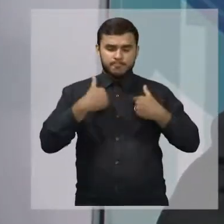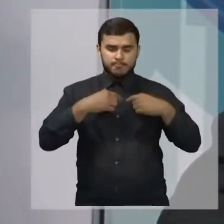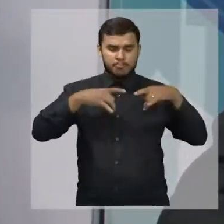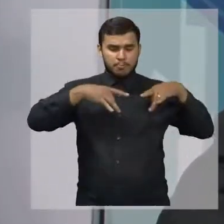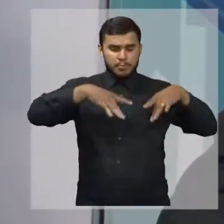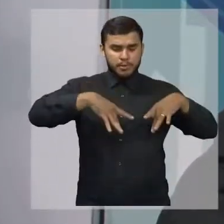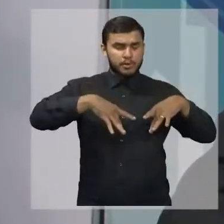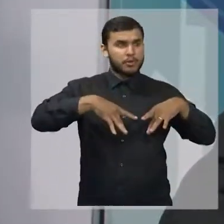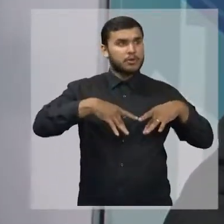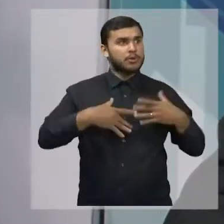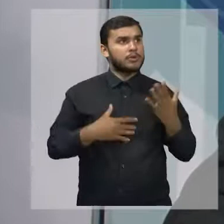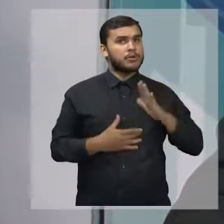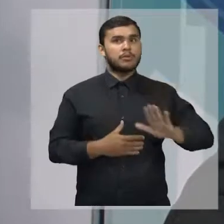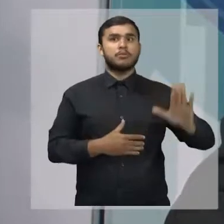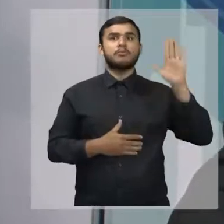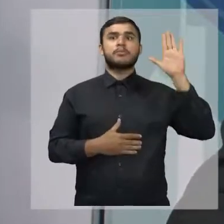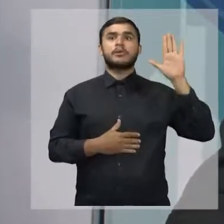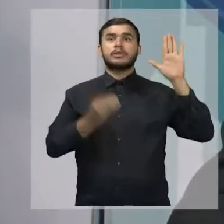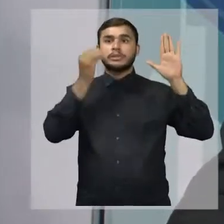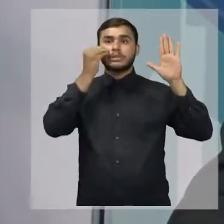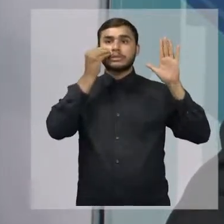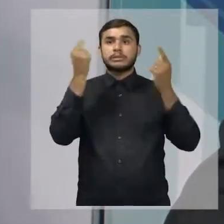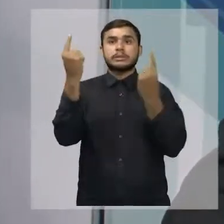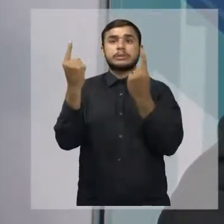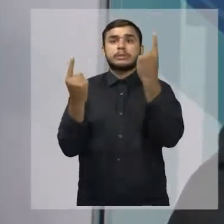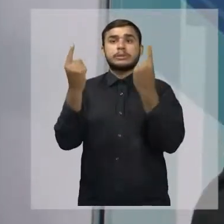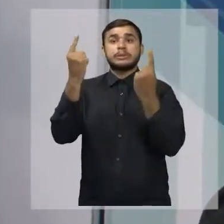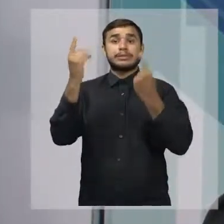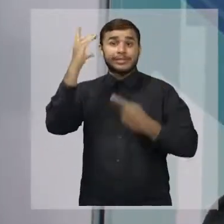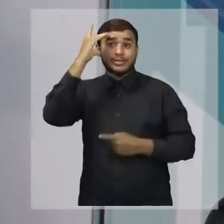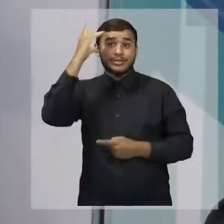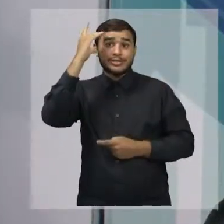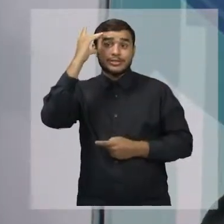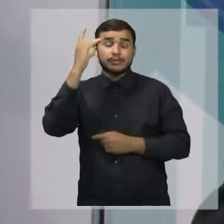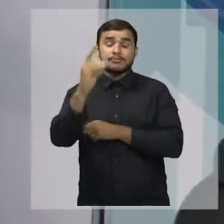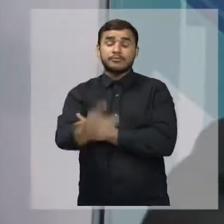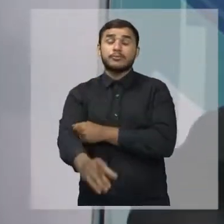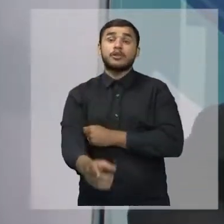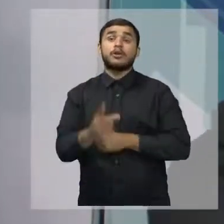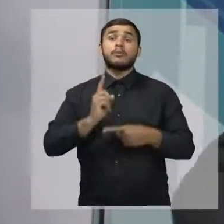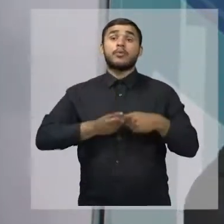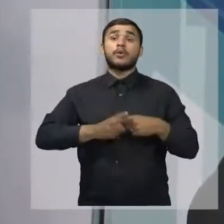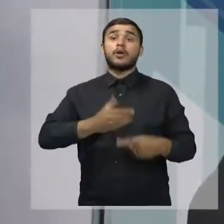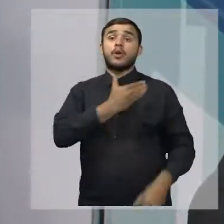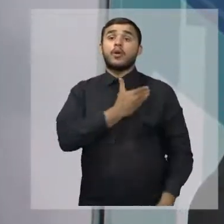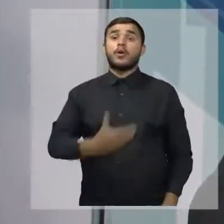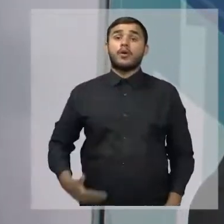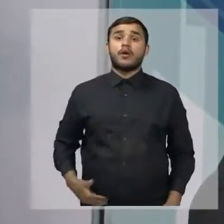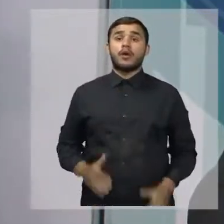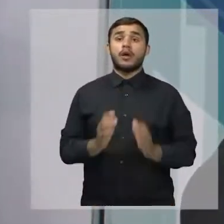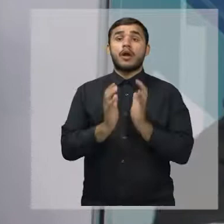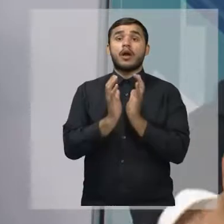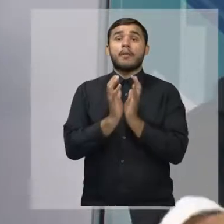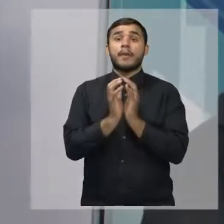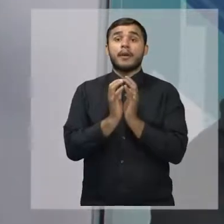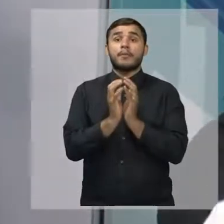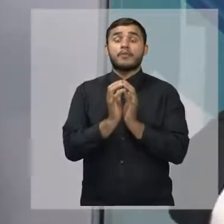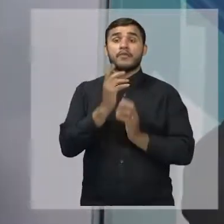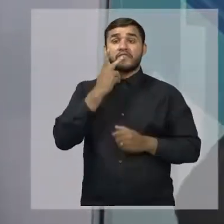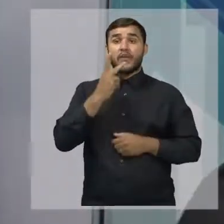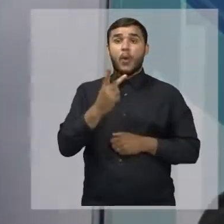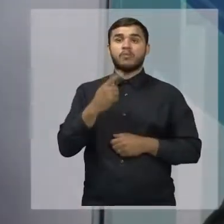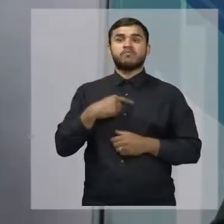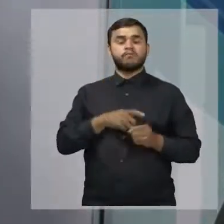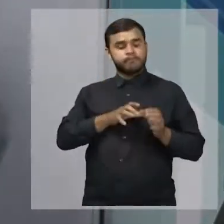não disputou a eleição com a Dilma porque o governador de Pernambuco resolveu fazer a coligação impedindo